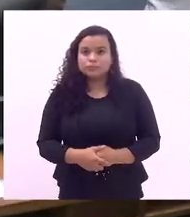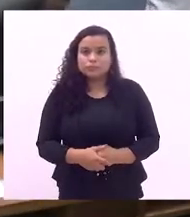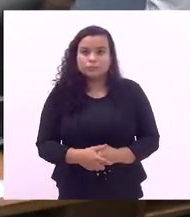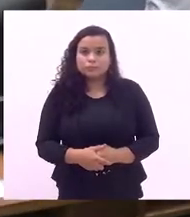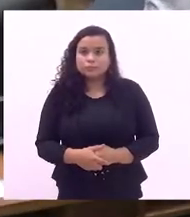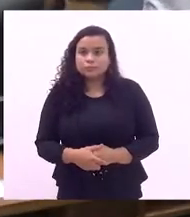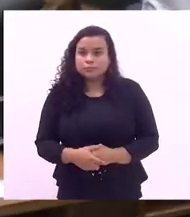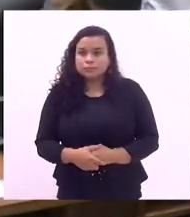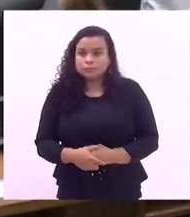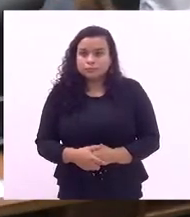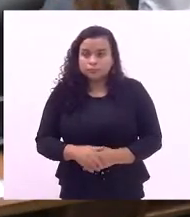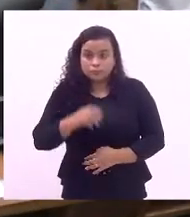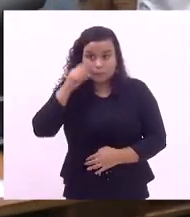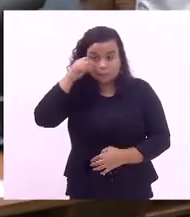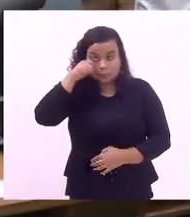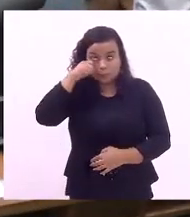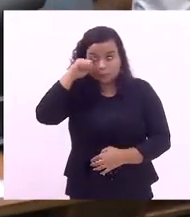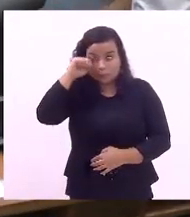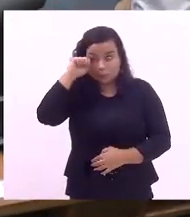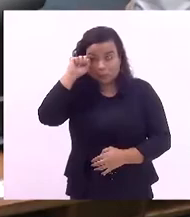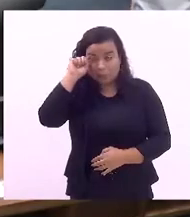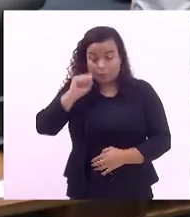E aí